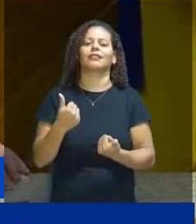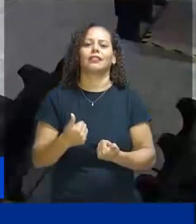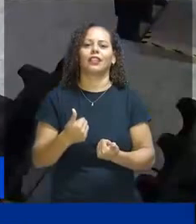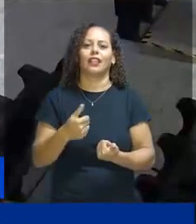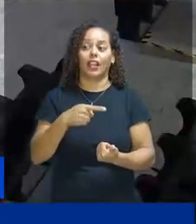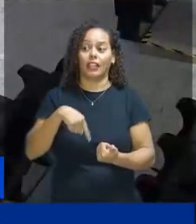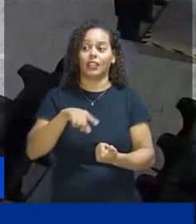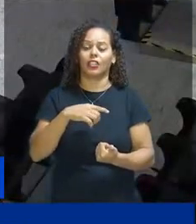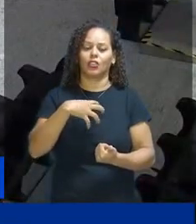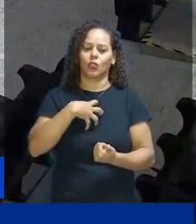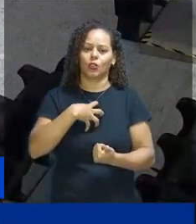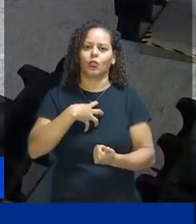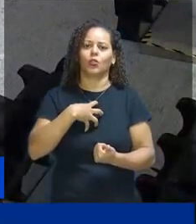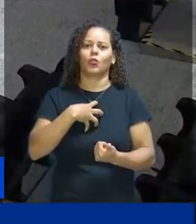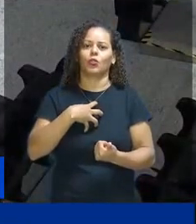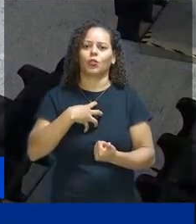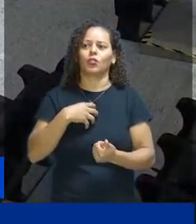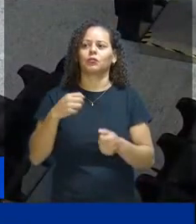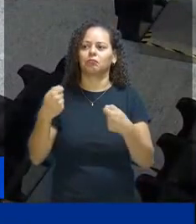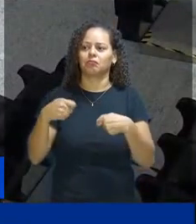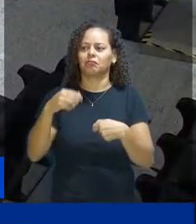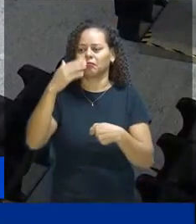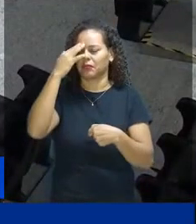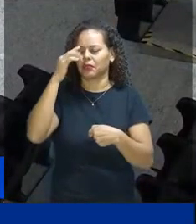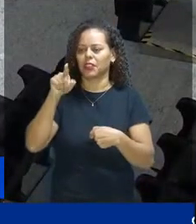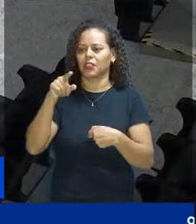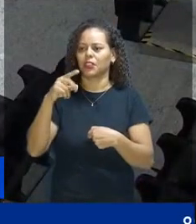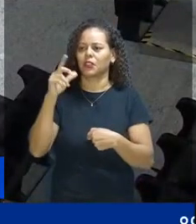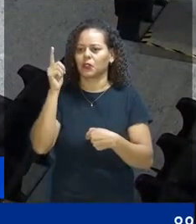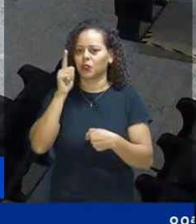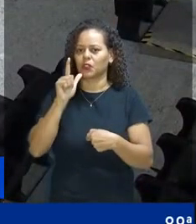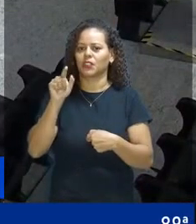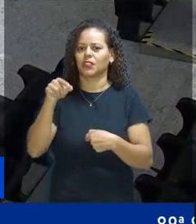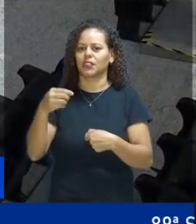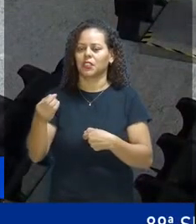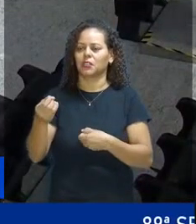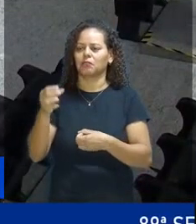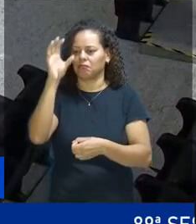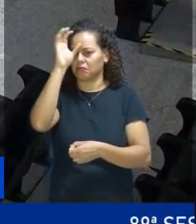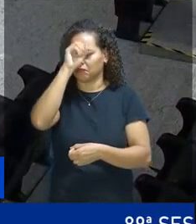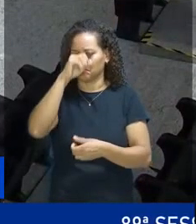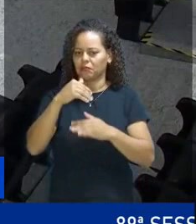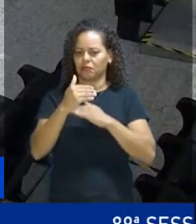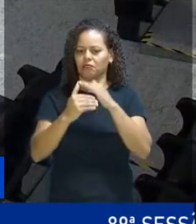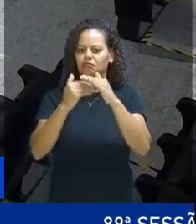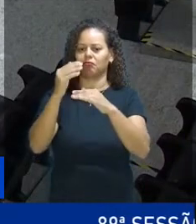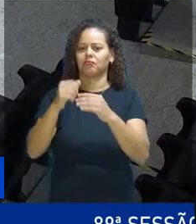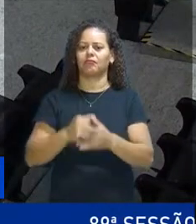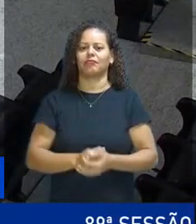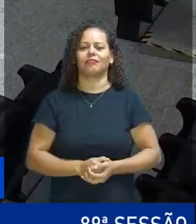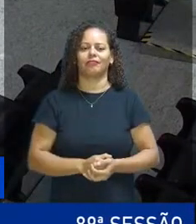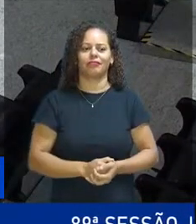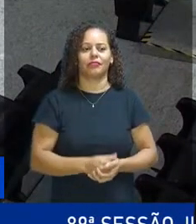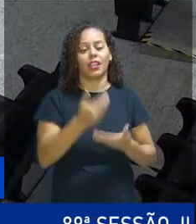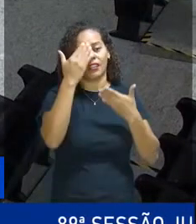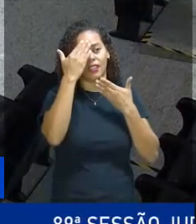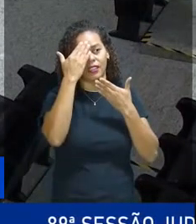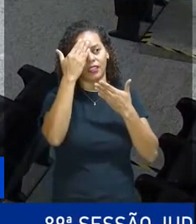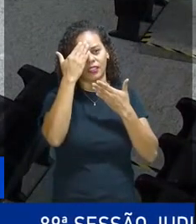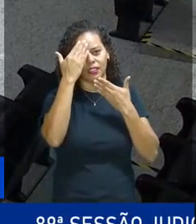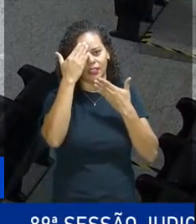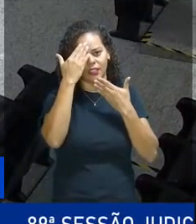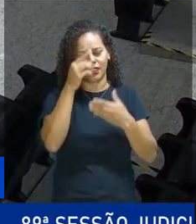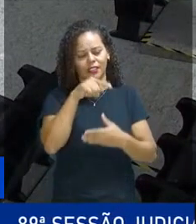corte eleitoral só tem a ganhar com a vossa presença. Eu concedo a palavra, Vossa Excelência, para as saudações. Agradeço muito essa